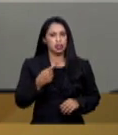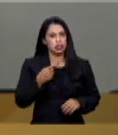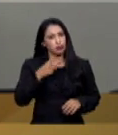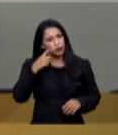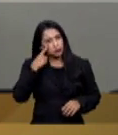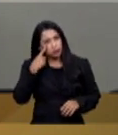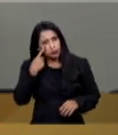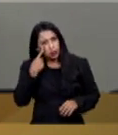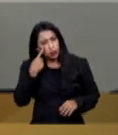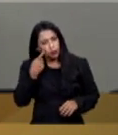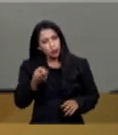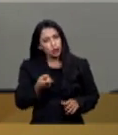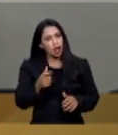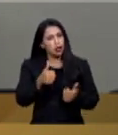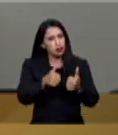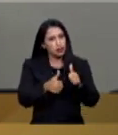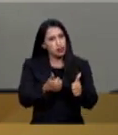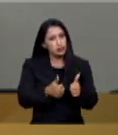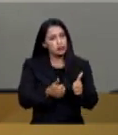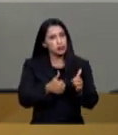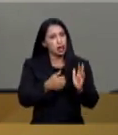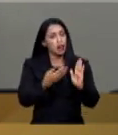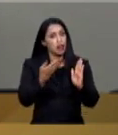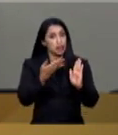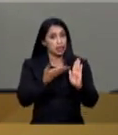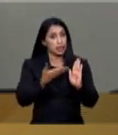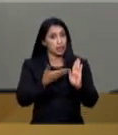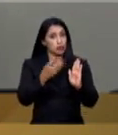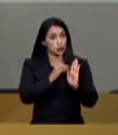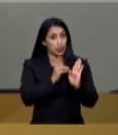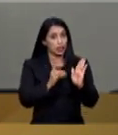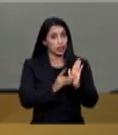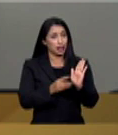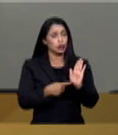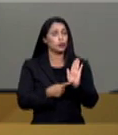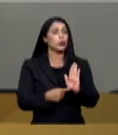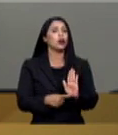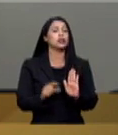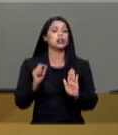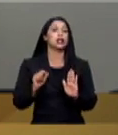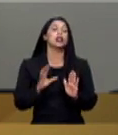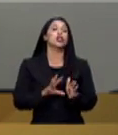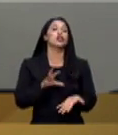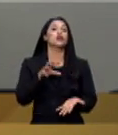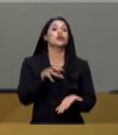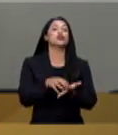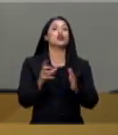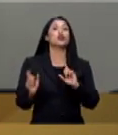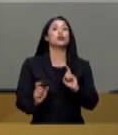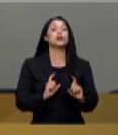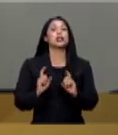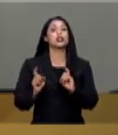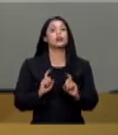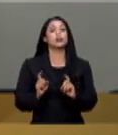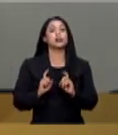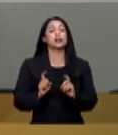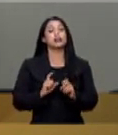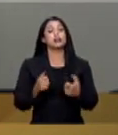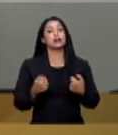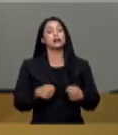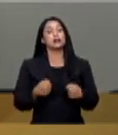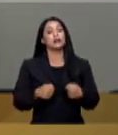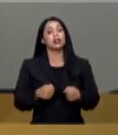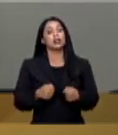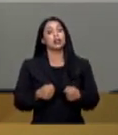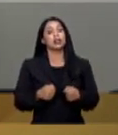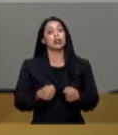curiosidade mesmo intelectual de verificar. E ali se estabelece que os órgãos da administração deveriam reduzir